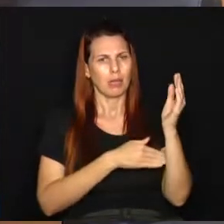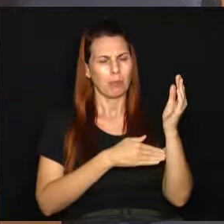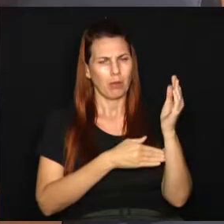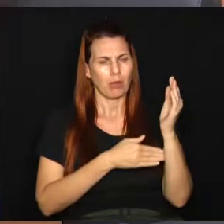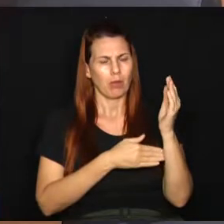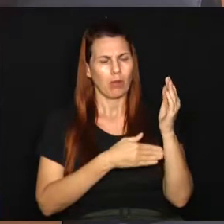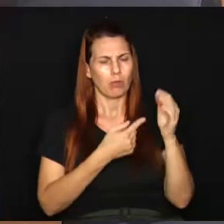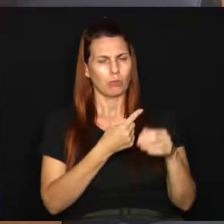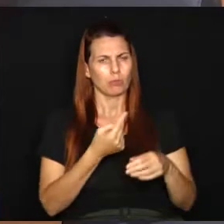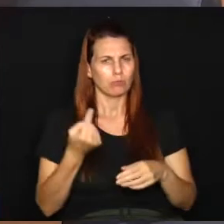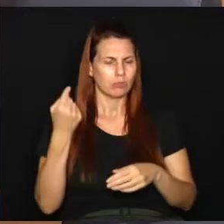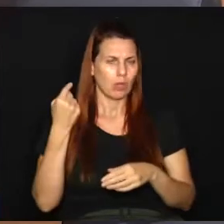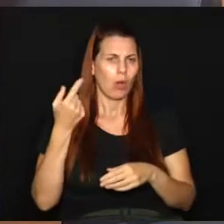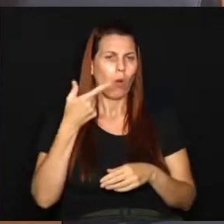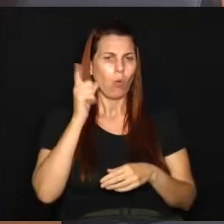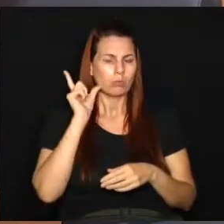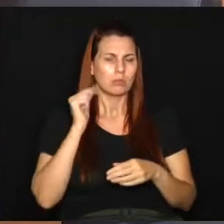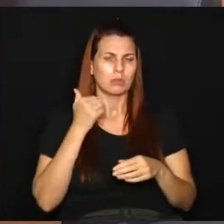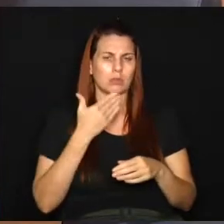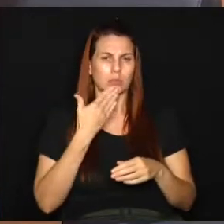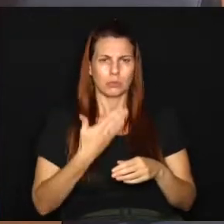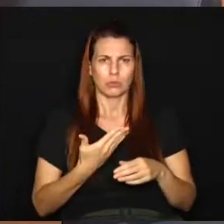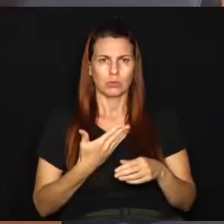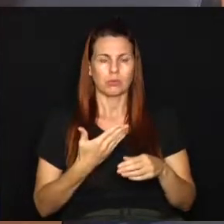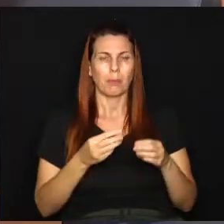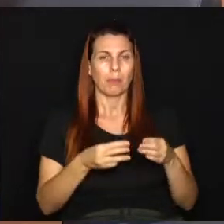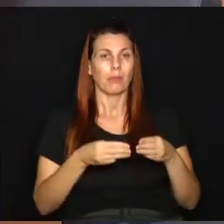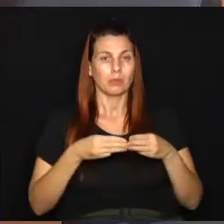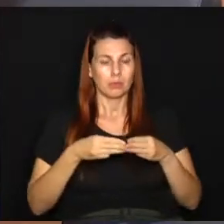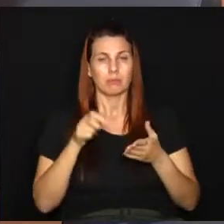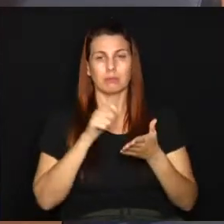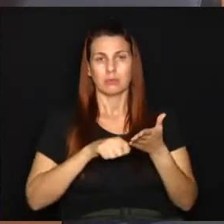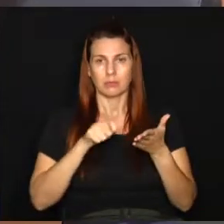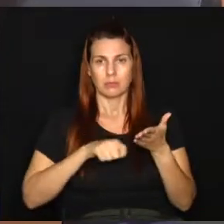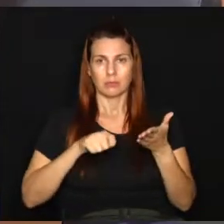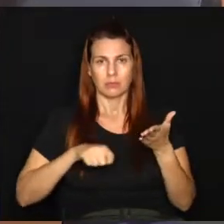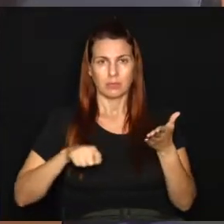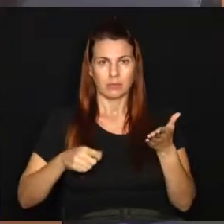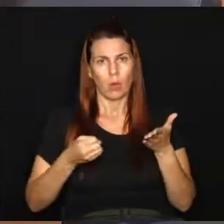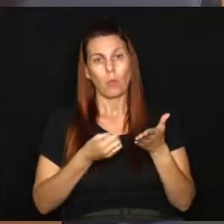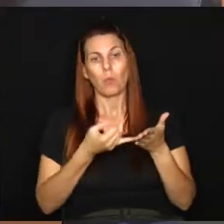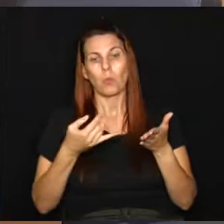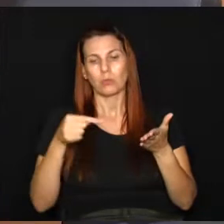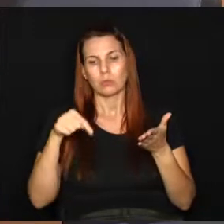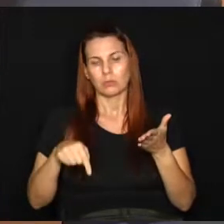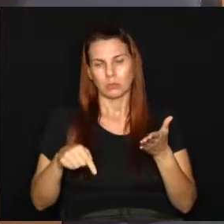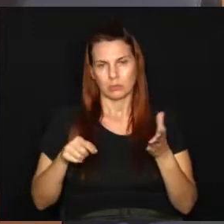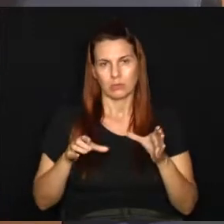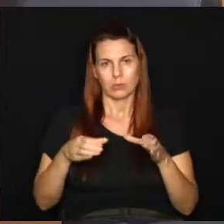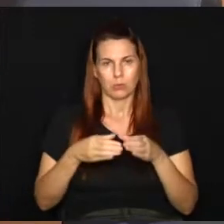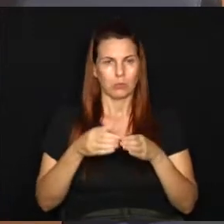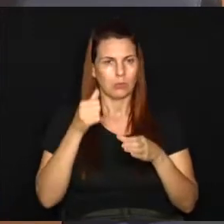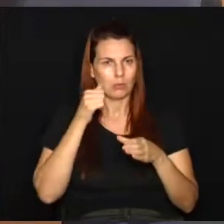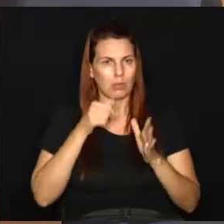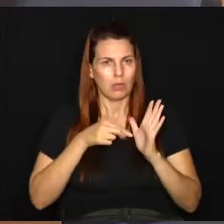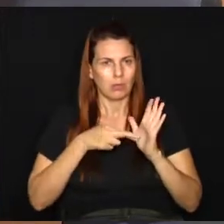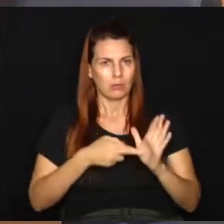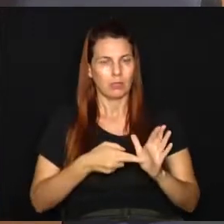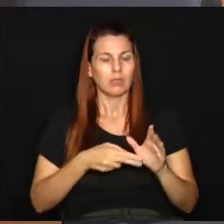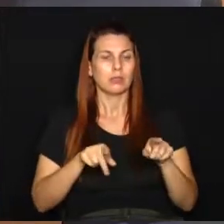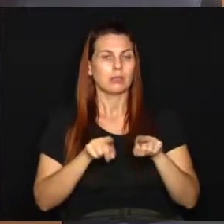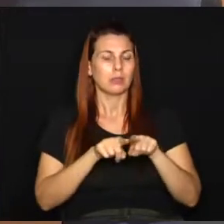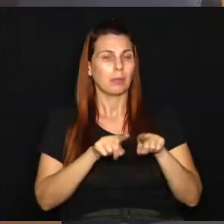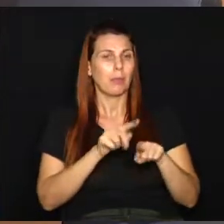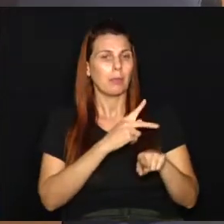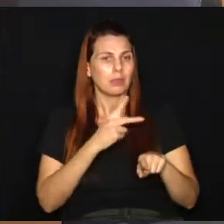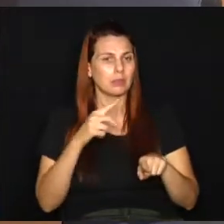aqui na Câmara. Ontem apresentei uma moção que foi subscrita por alguns dos membros aqui da Comissão da Mulher, foi subscrita pelo presidente da